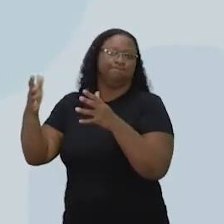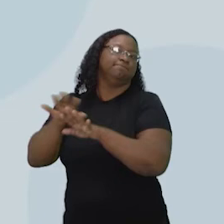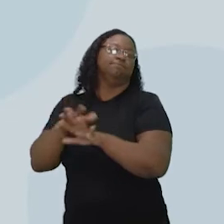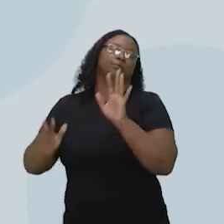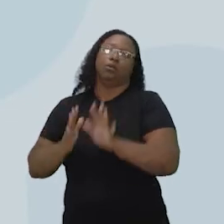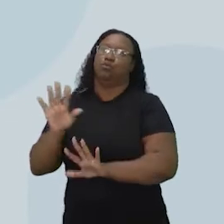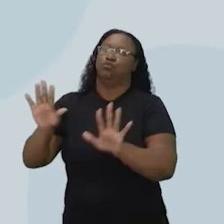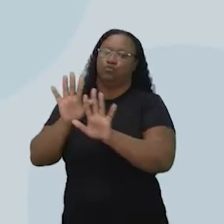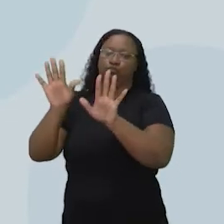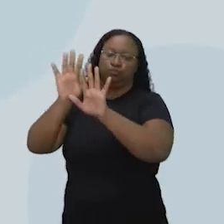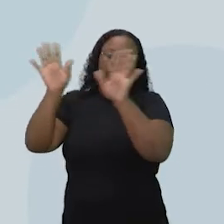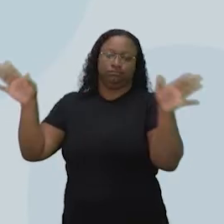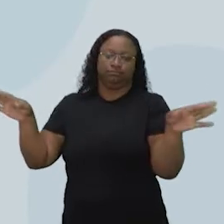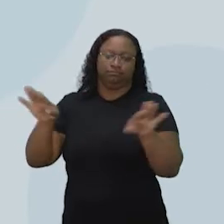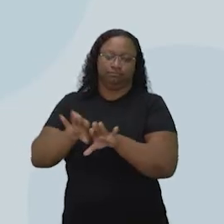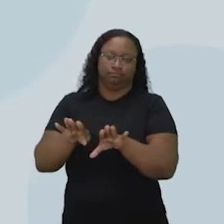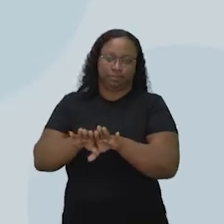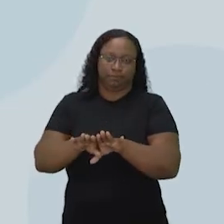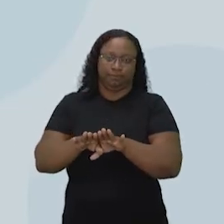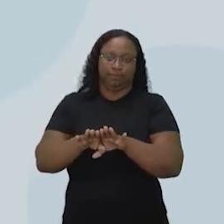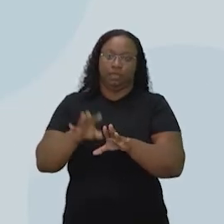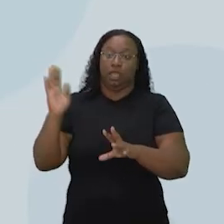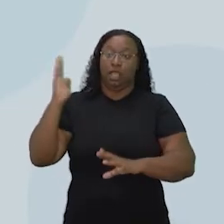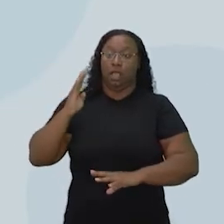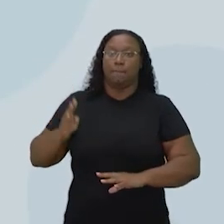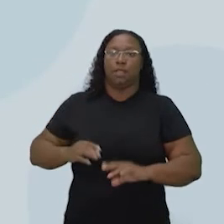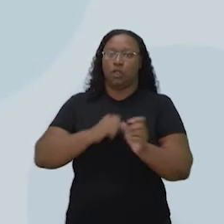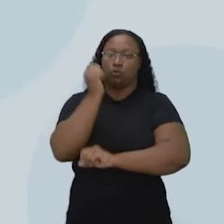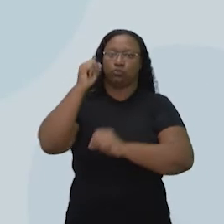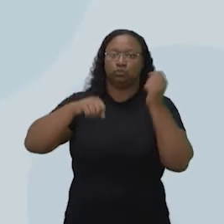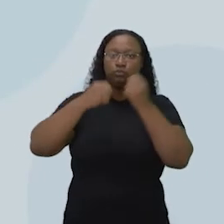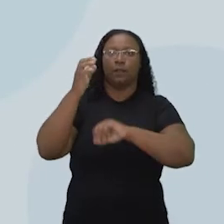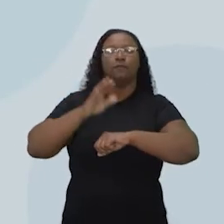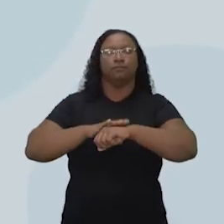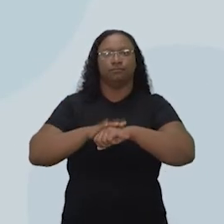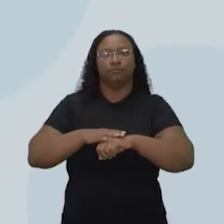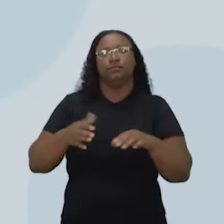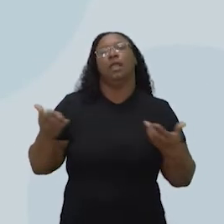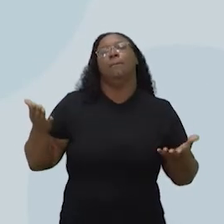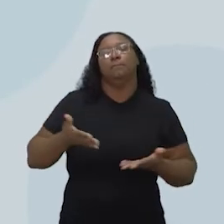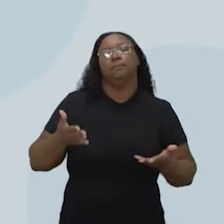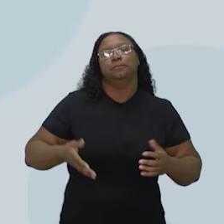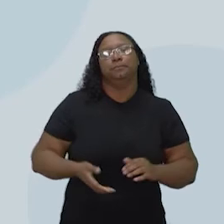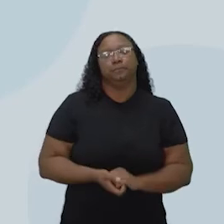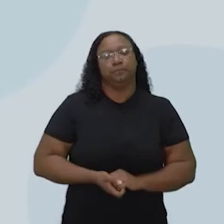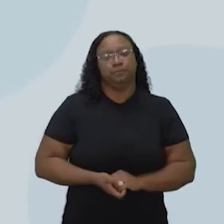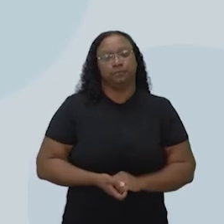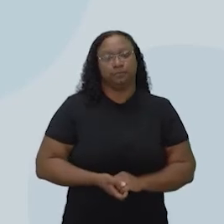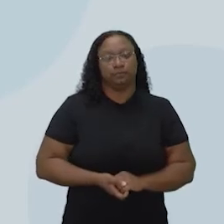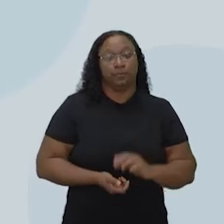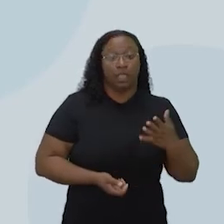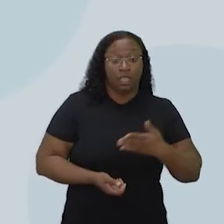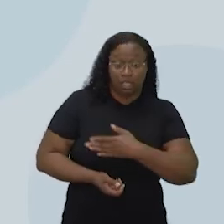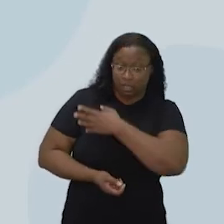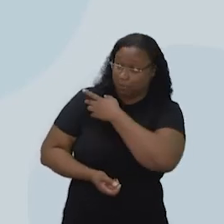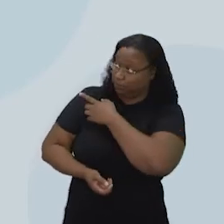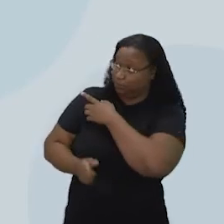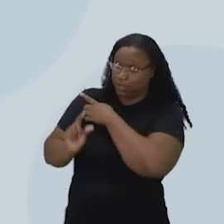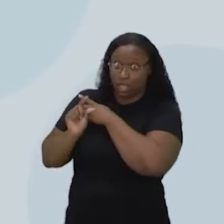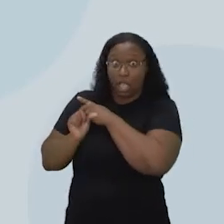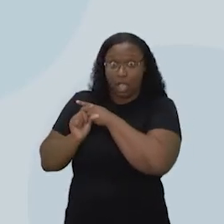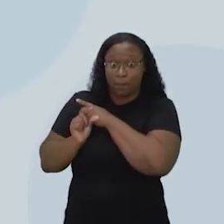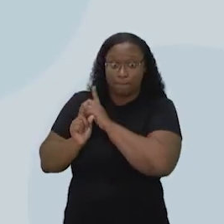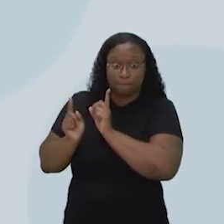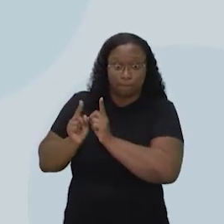empresas aqui no Brasil também produzindo esse material. E aí aqui, só para vocês verem, esses aqui pequenininhos são